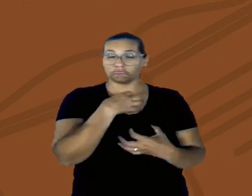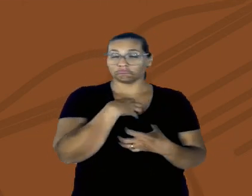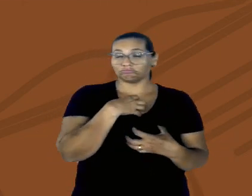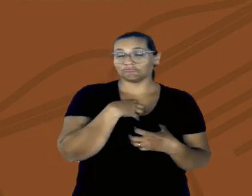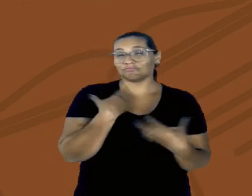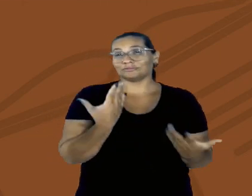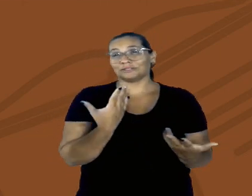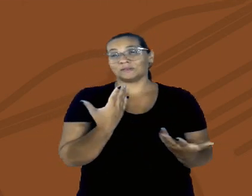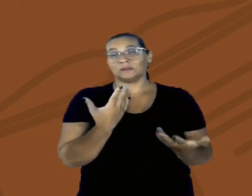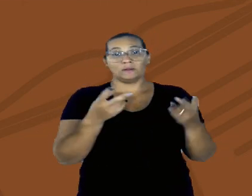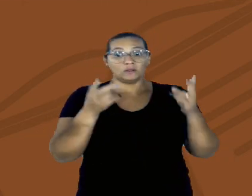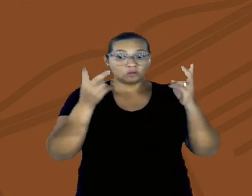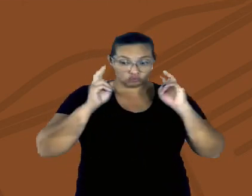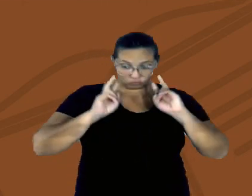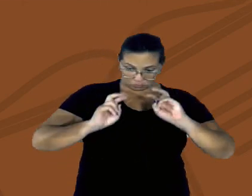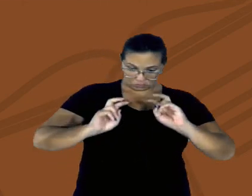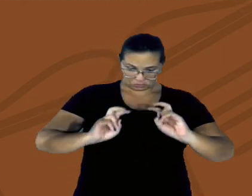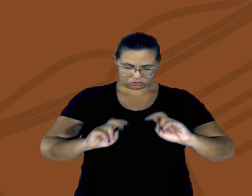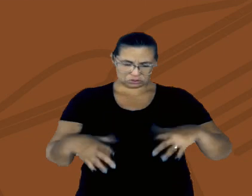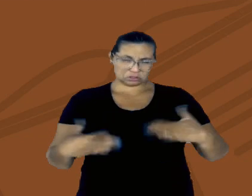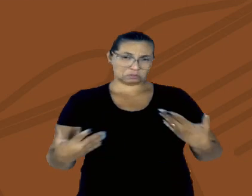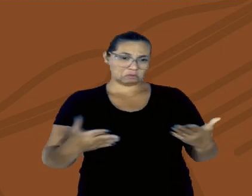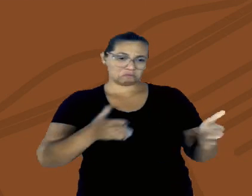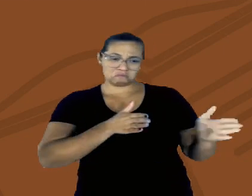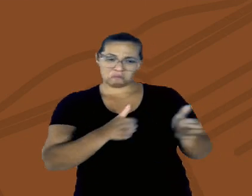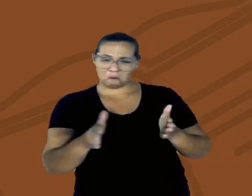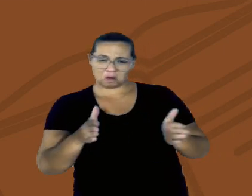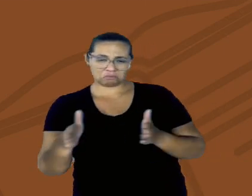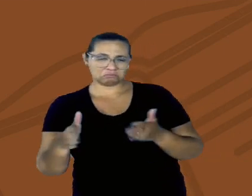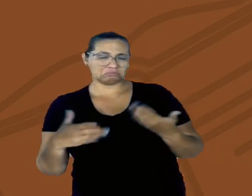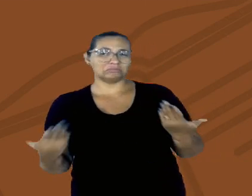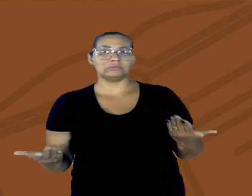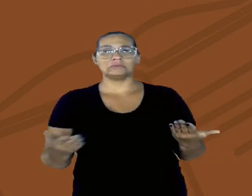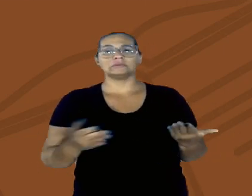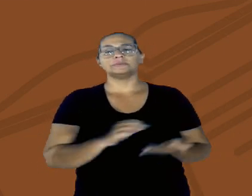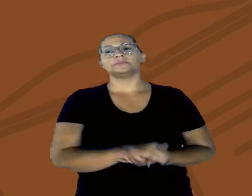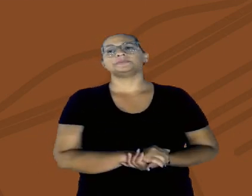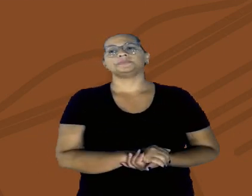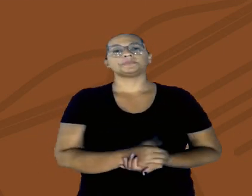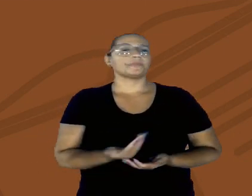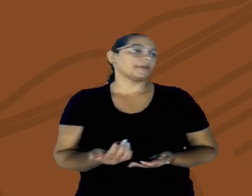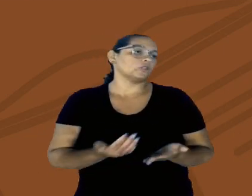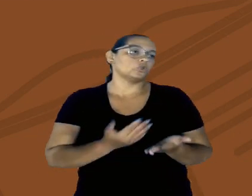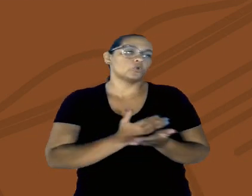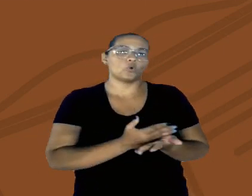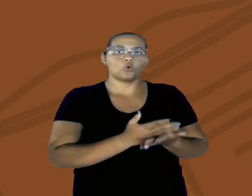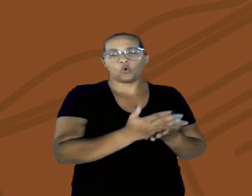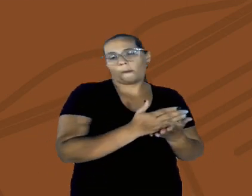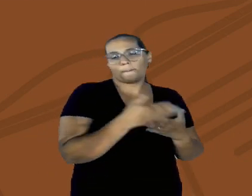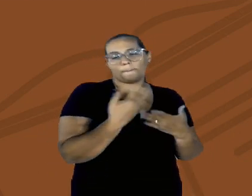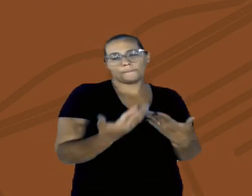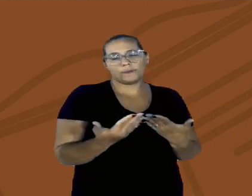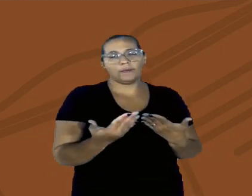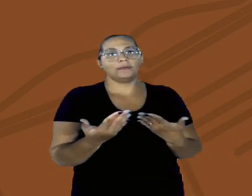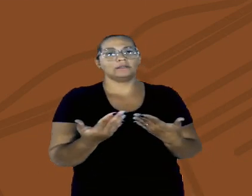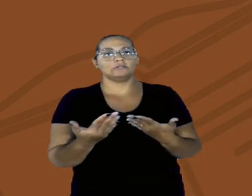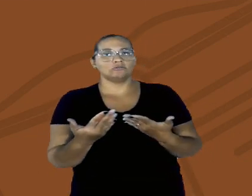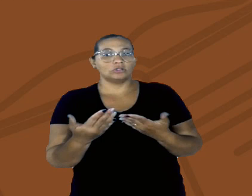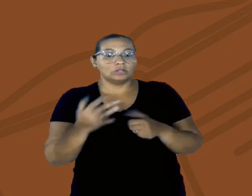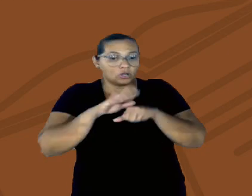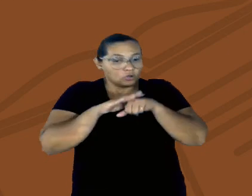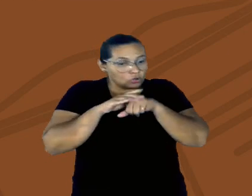clínicas, e diferentes estágios, né? Nos estágios, por exemplo, primário e secundário, né, da